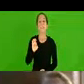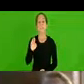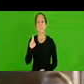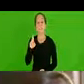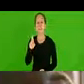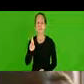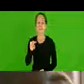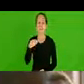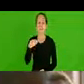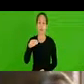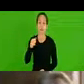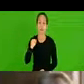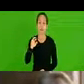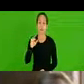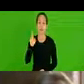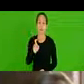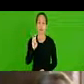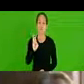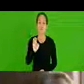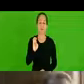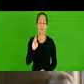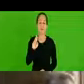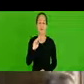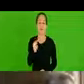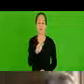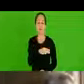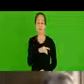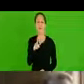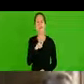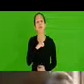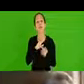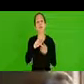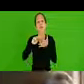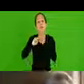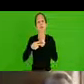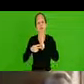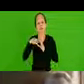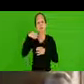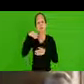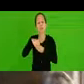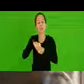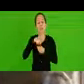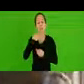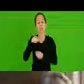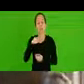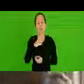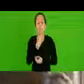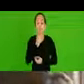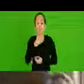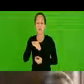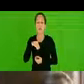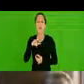compreensivista dos significados atribuídos pelos sujeitos às suas ações como foco da